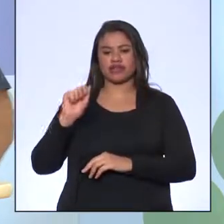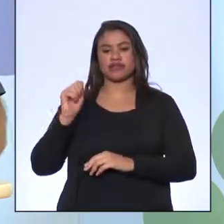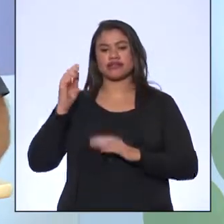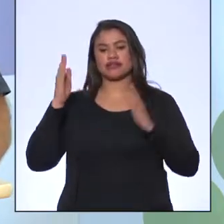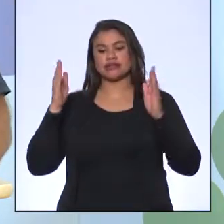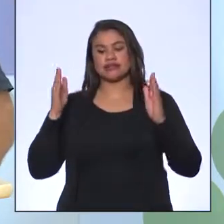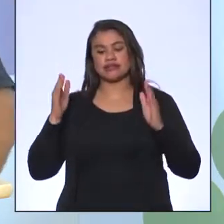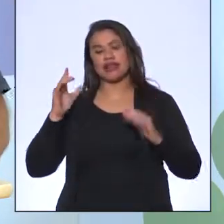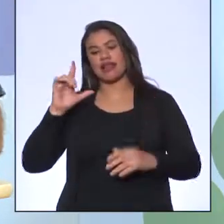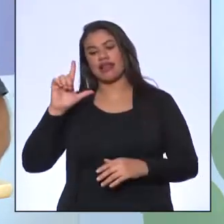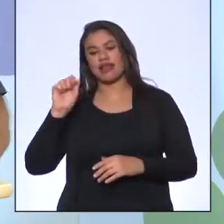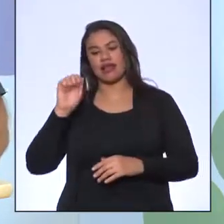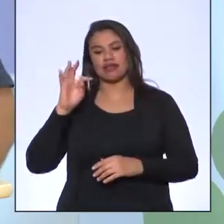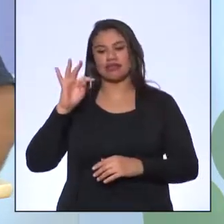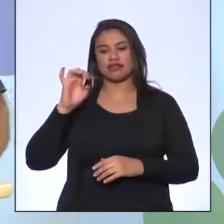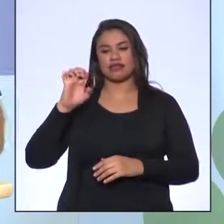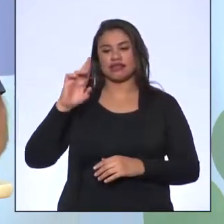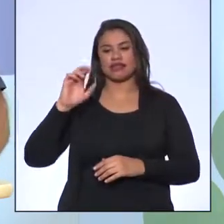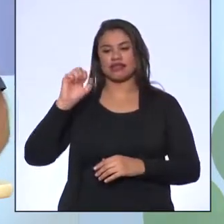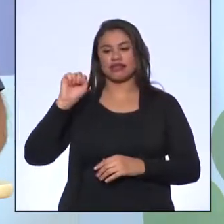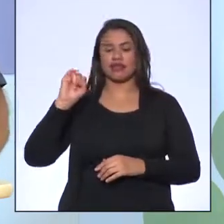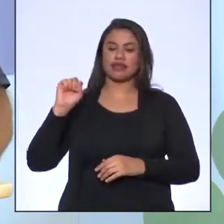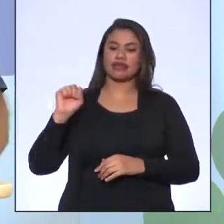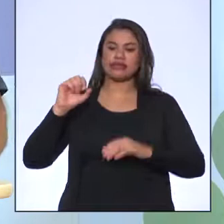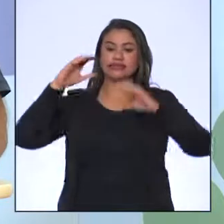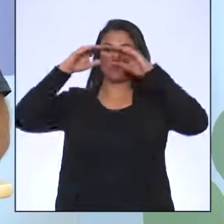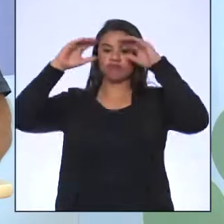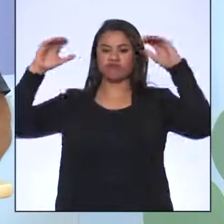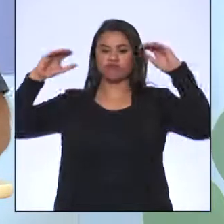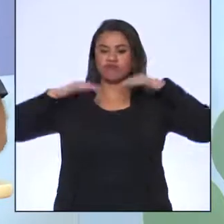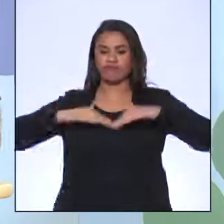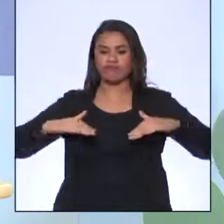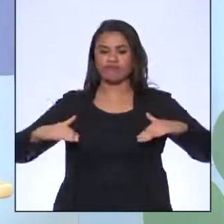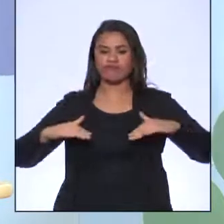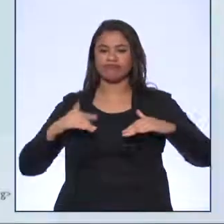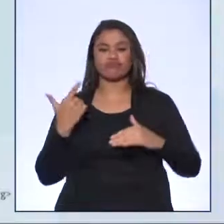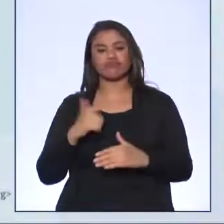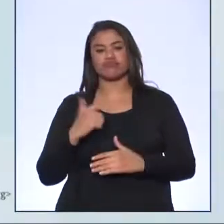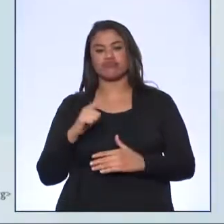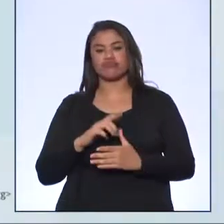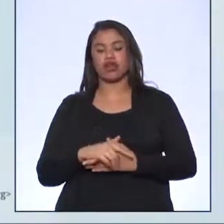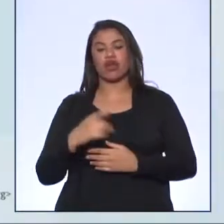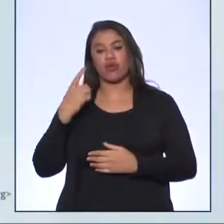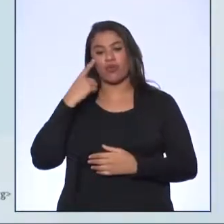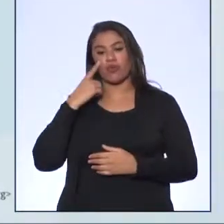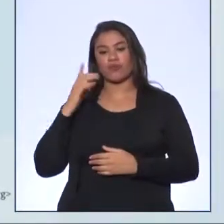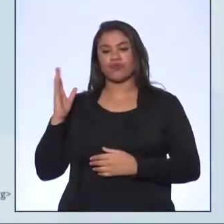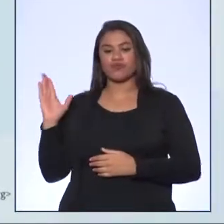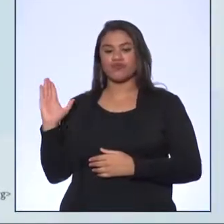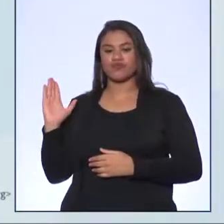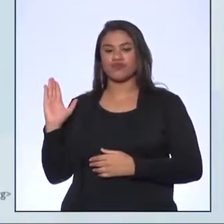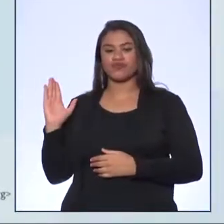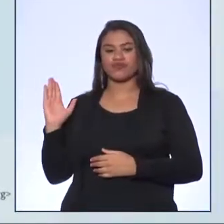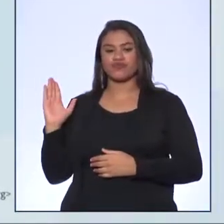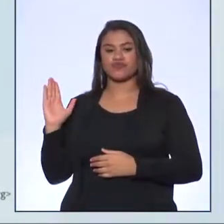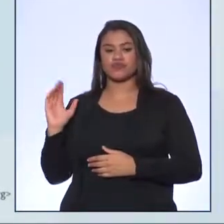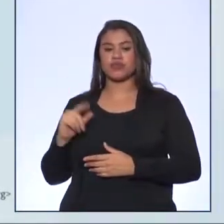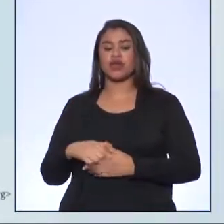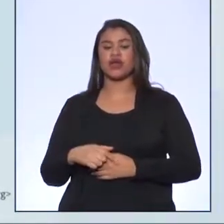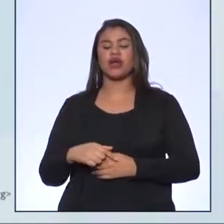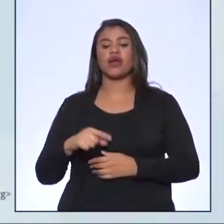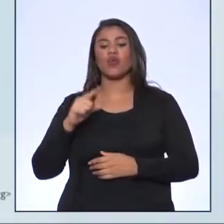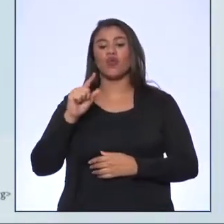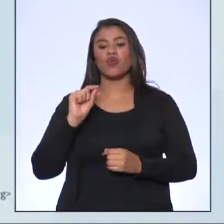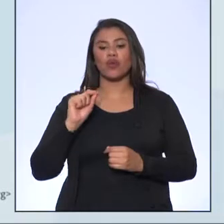não tem em cima, não tem embaixo. Então, basicamente, nós estamos vendo aí na tela o continente africano, então,